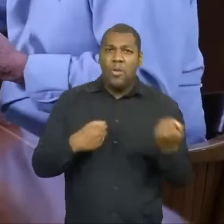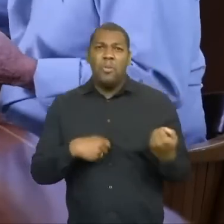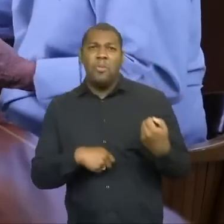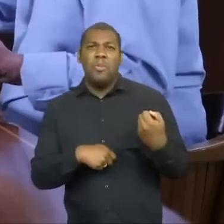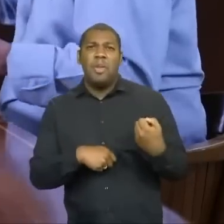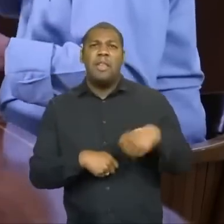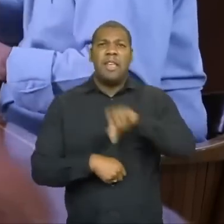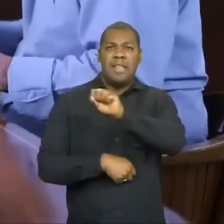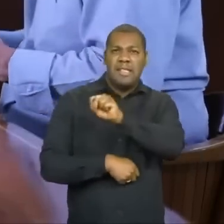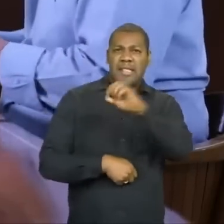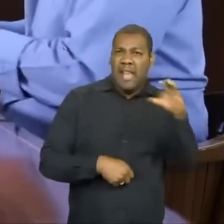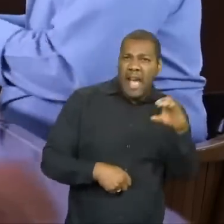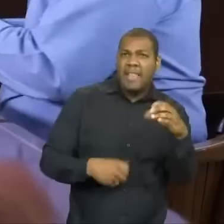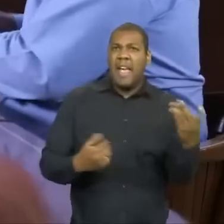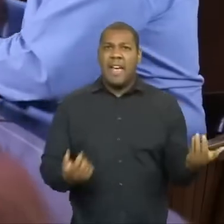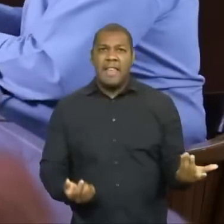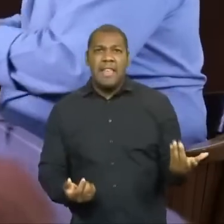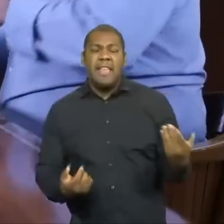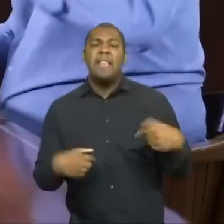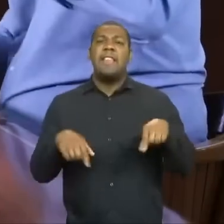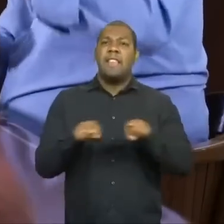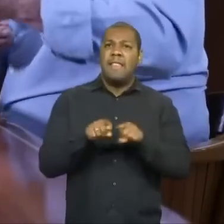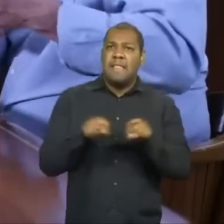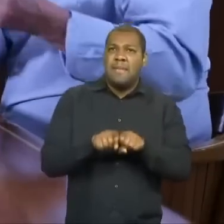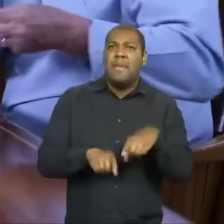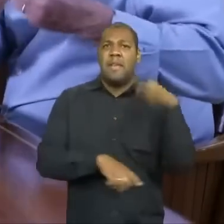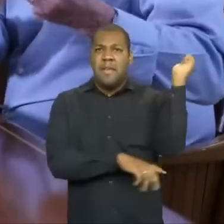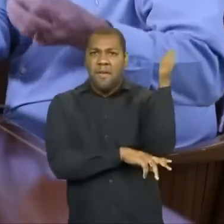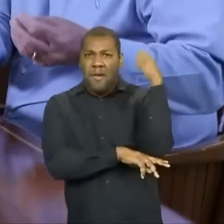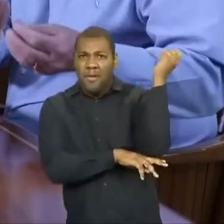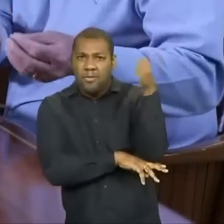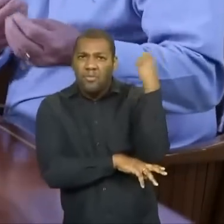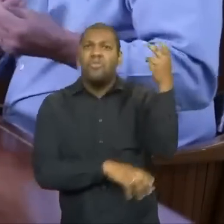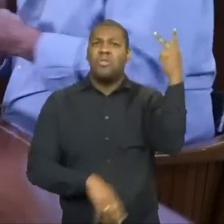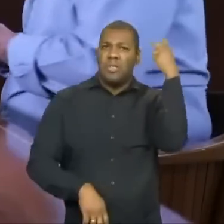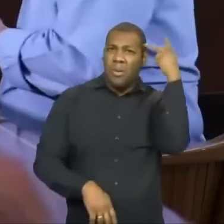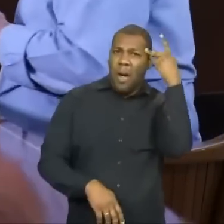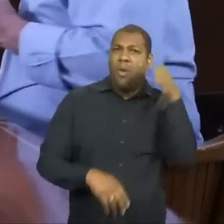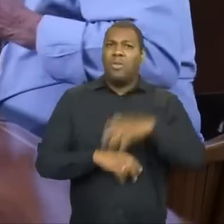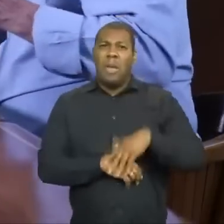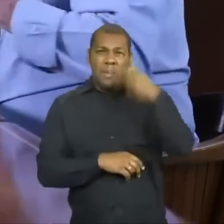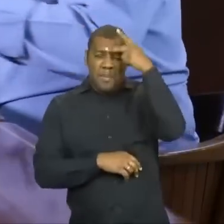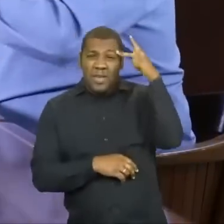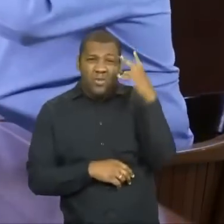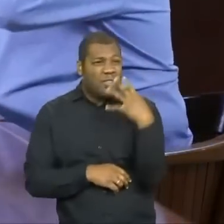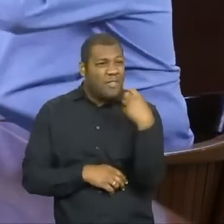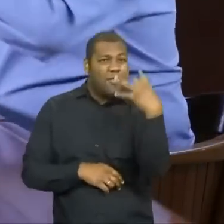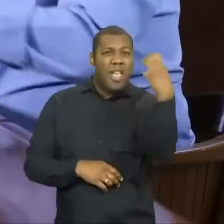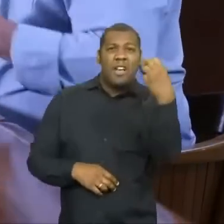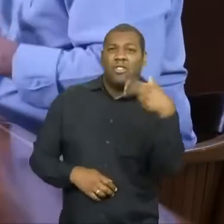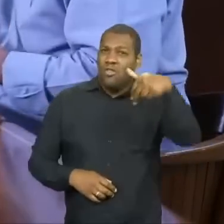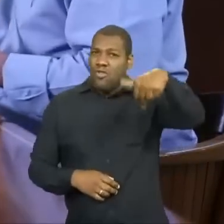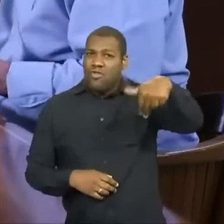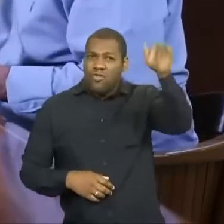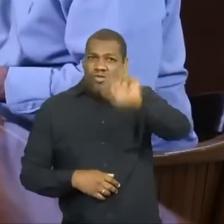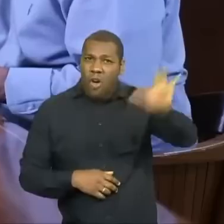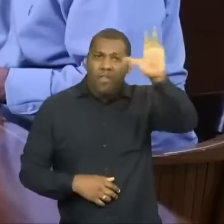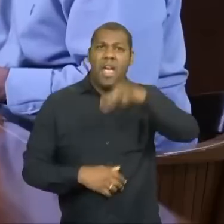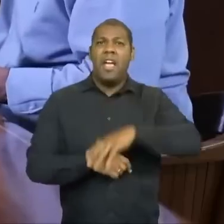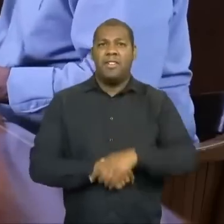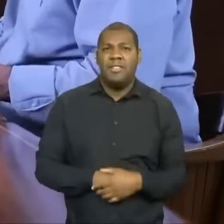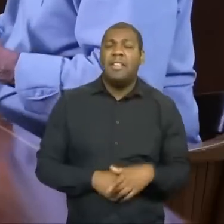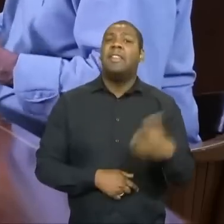muito nordestino viajando para o Sul, é muita gente viajando para o Norte, é muita gente do Norte viajando para cá. Existe um turismo interno muito